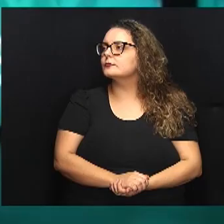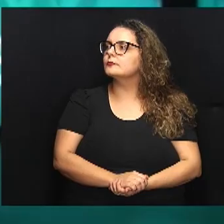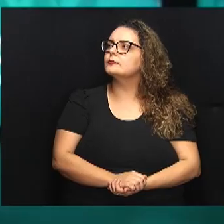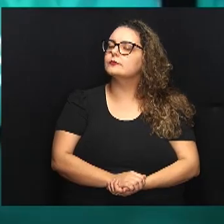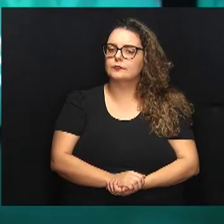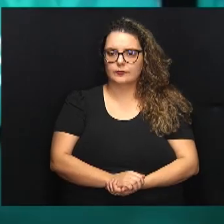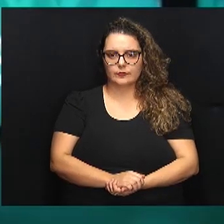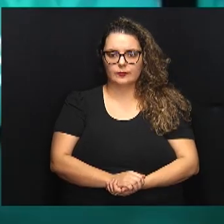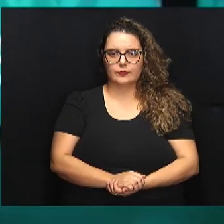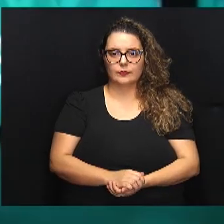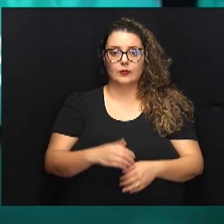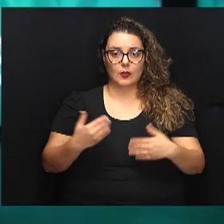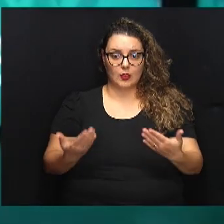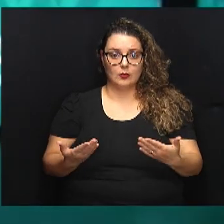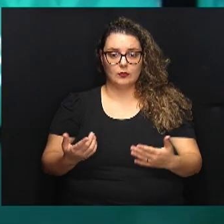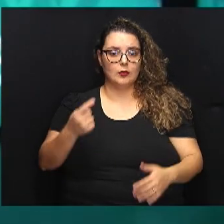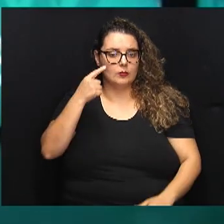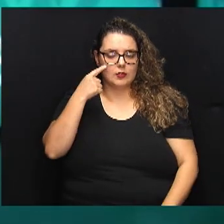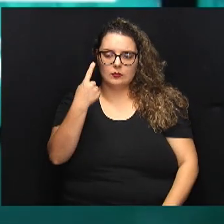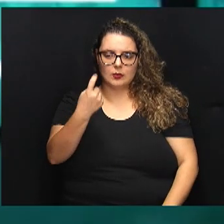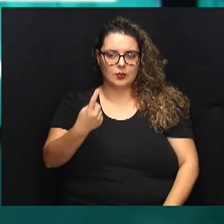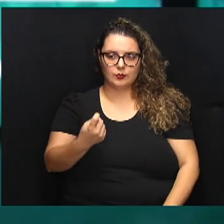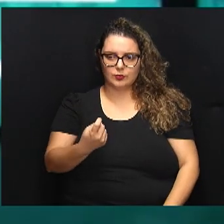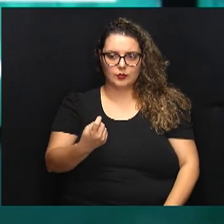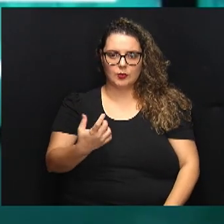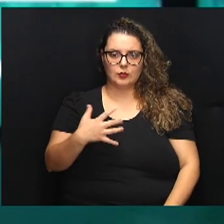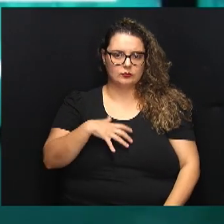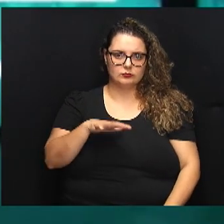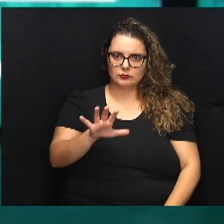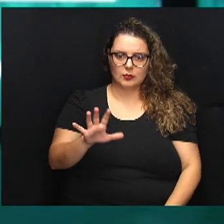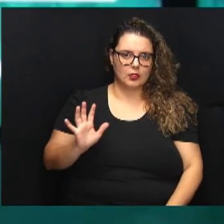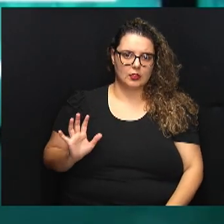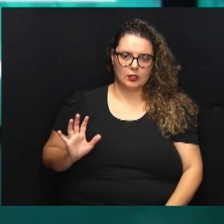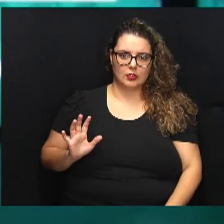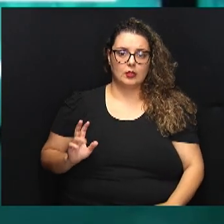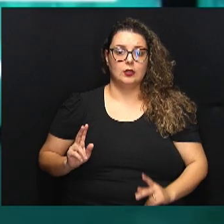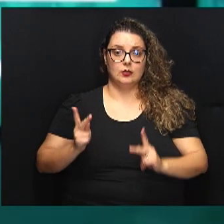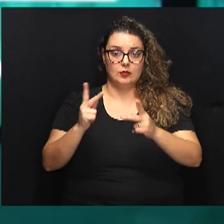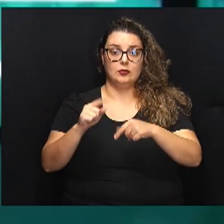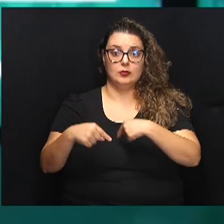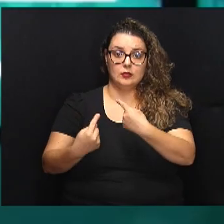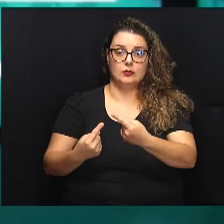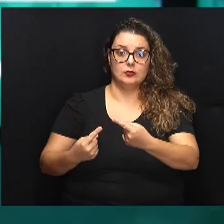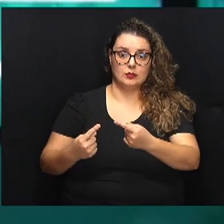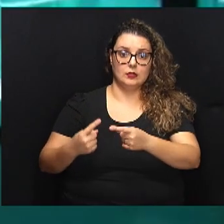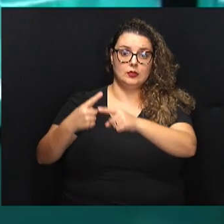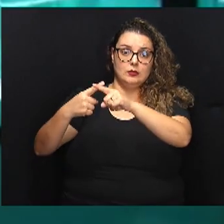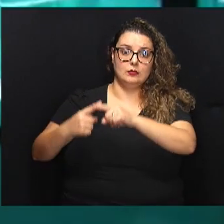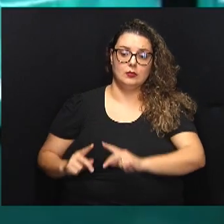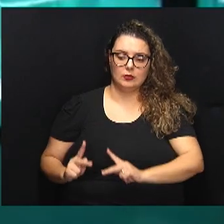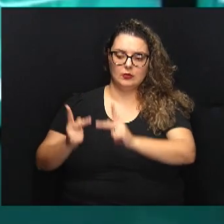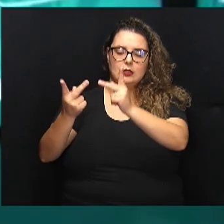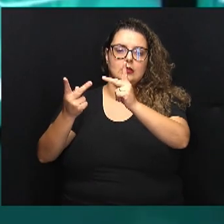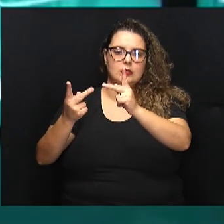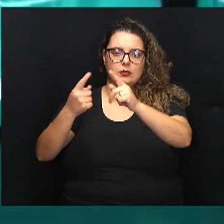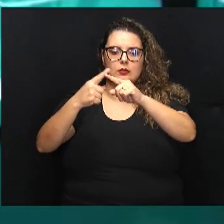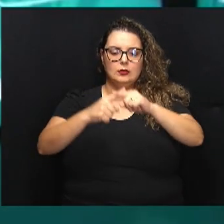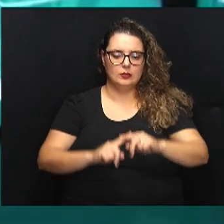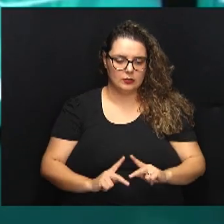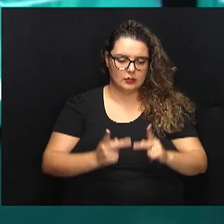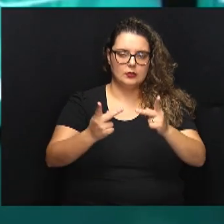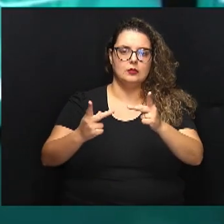O pensamento é único e um só. É vencer a próxima partida, vencer o nosso